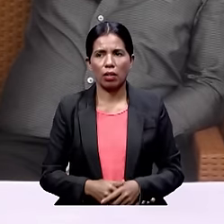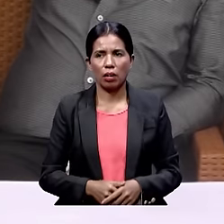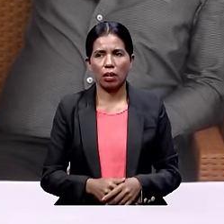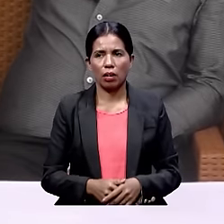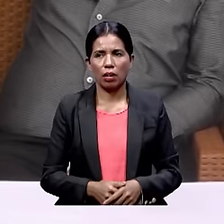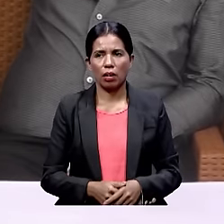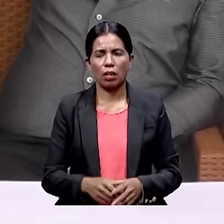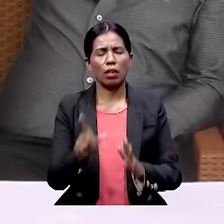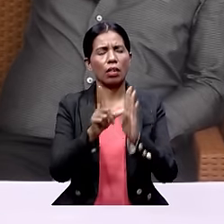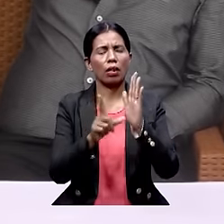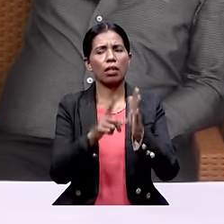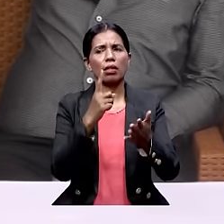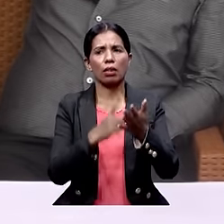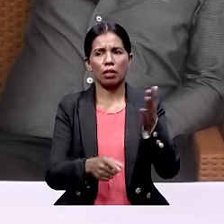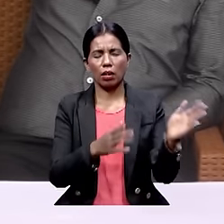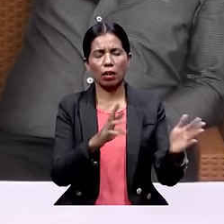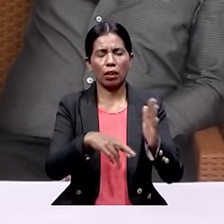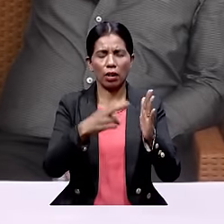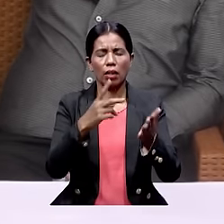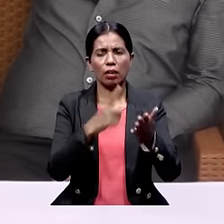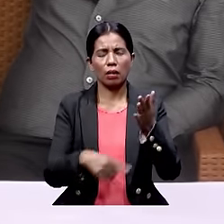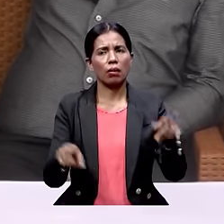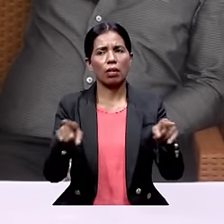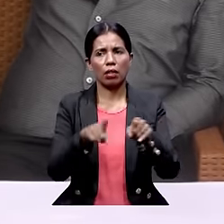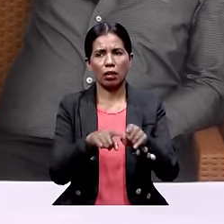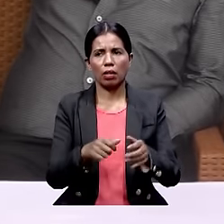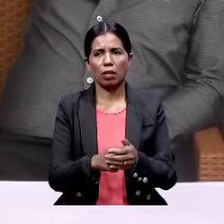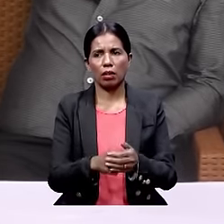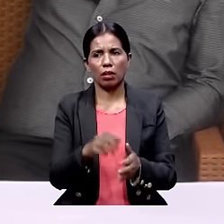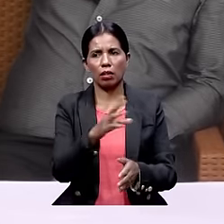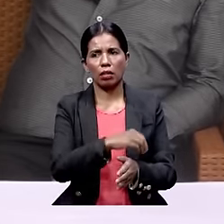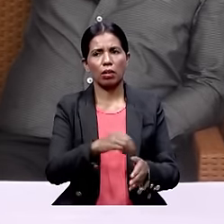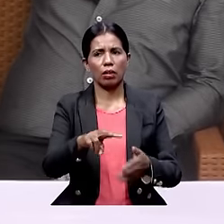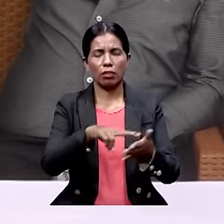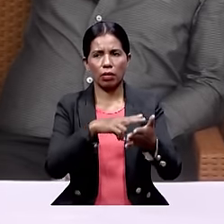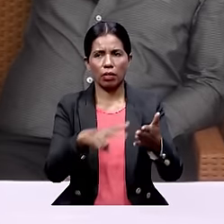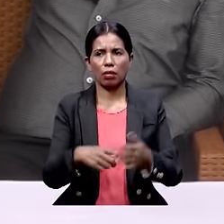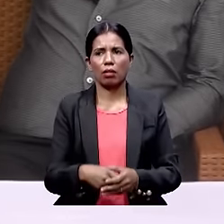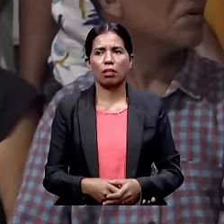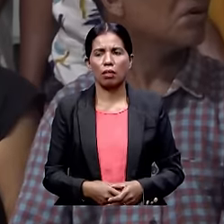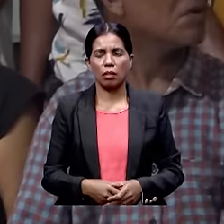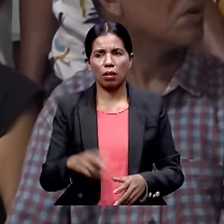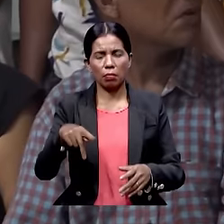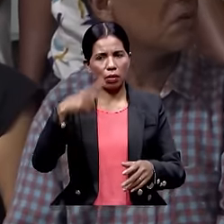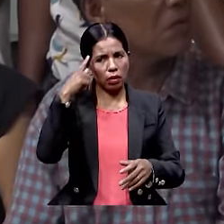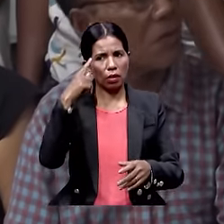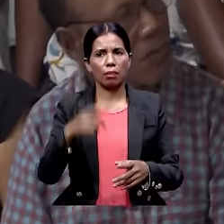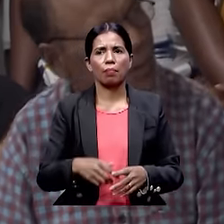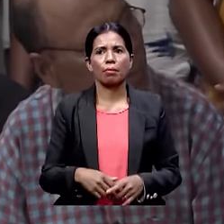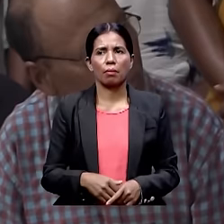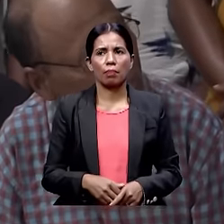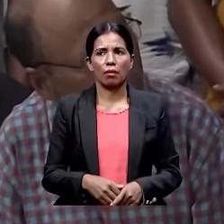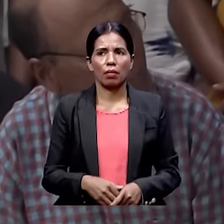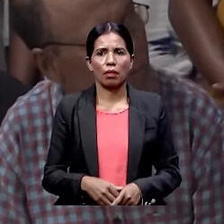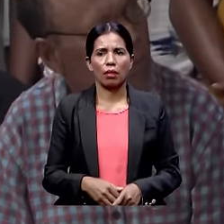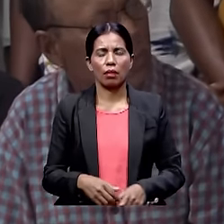Nessa lei, irá, macané. Sa procedimento da mané. Nem vingança com a perseguição. Nem perseguição política. E a